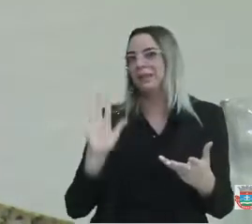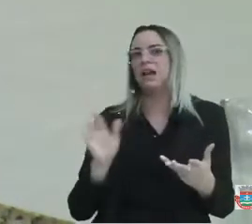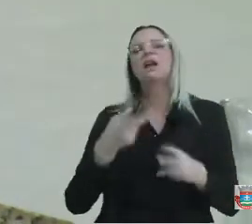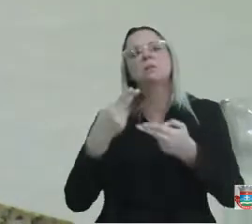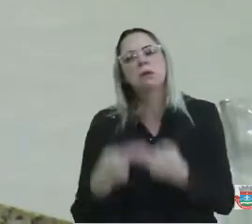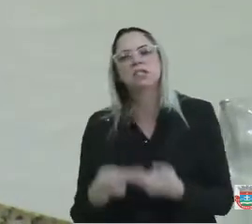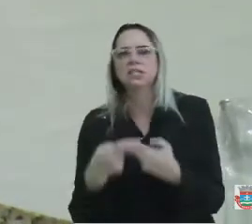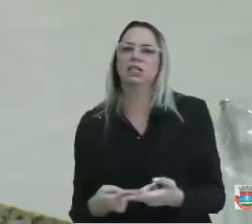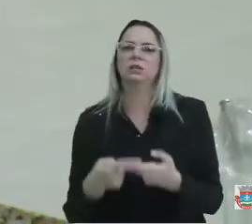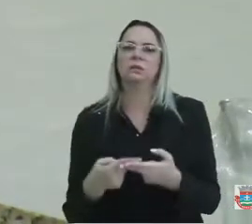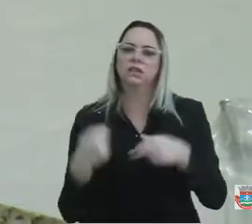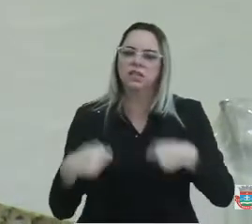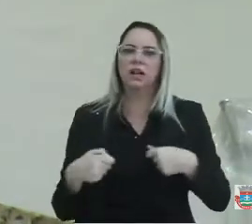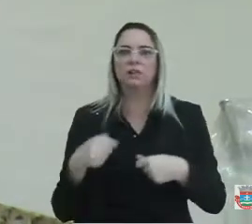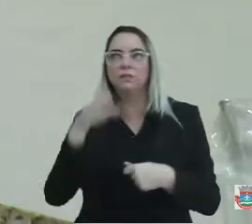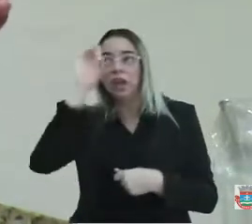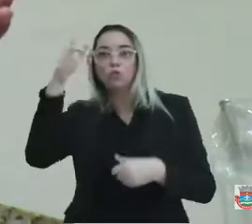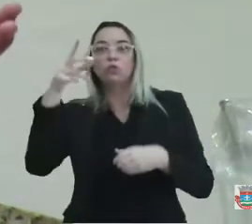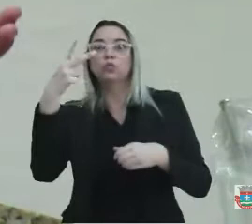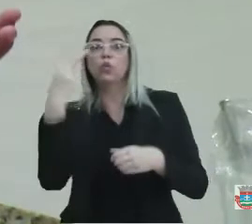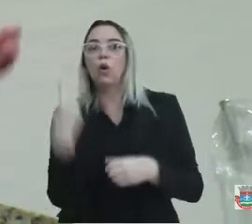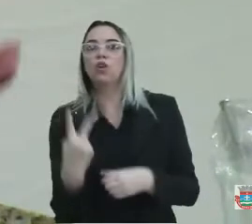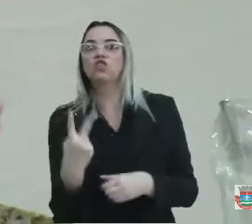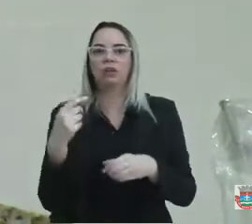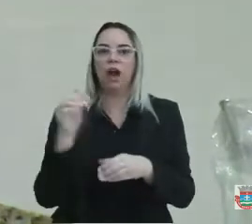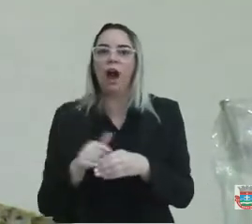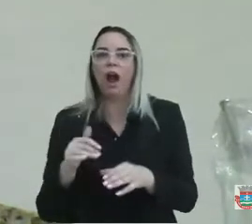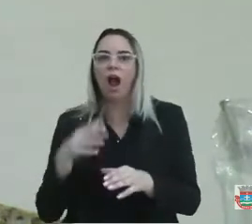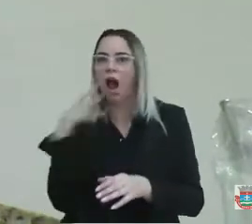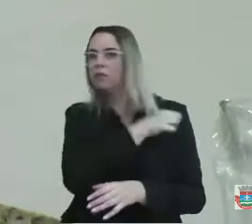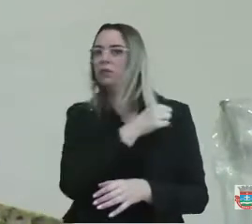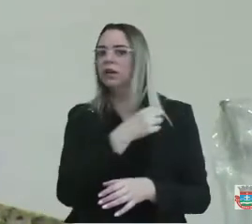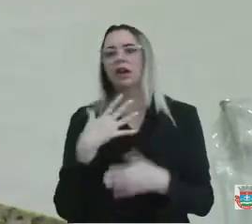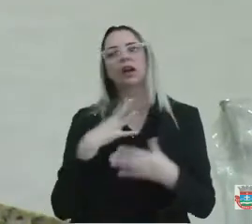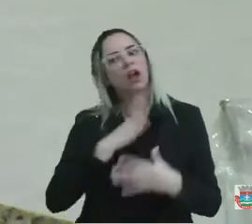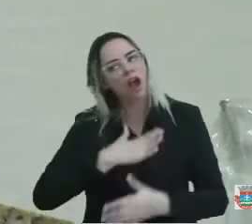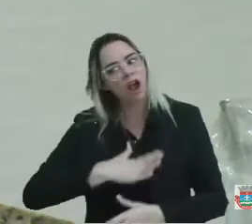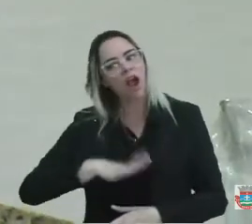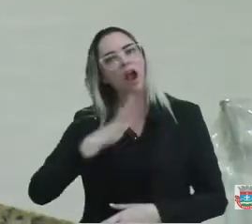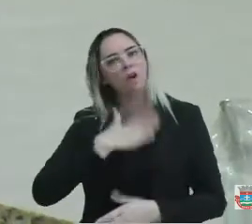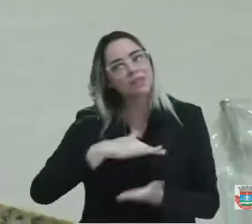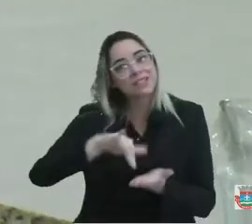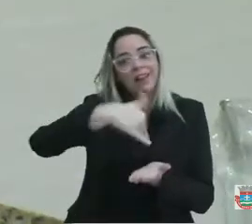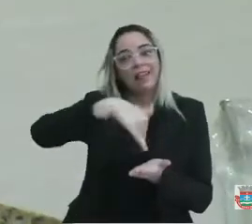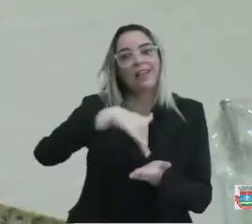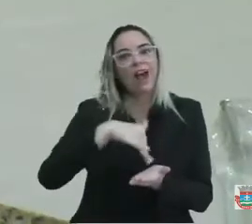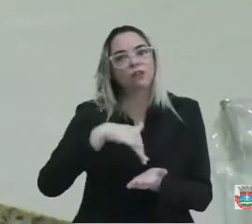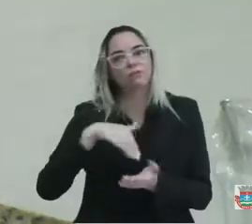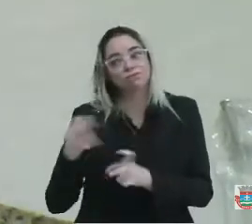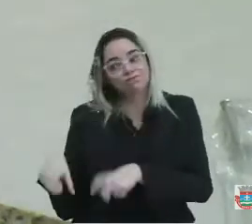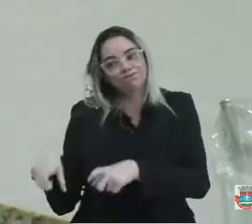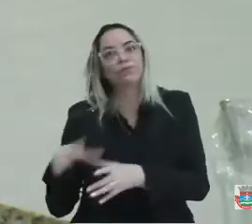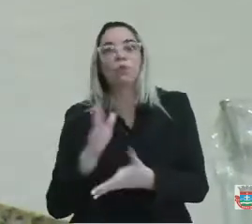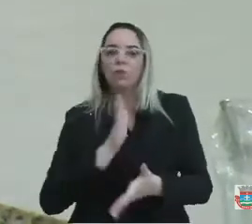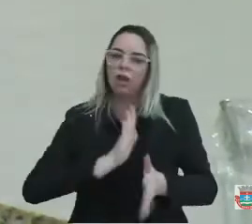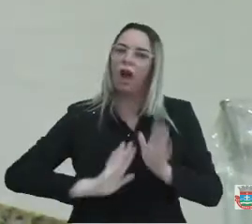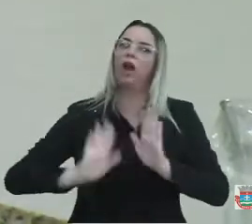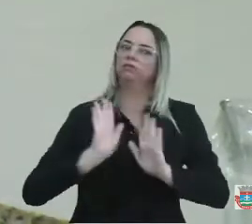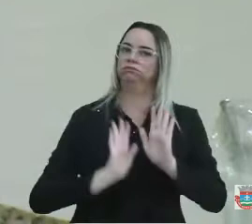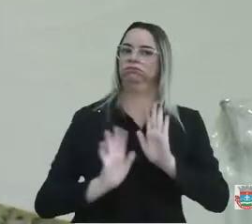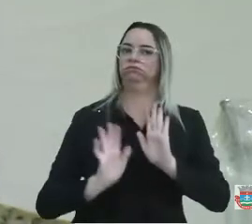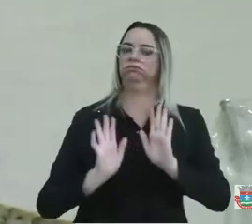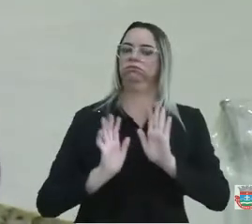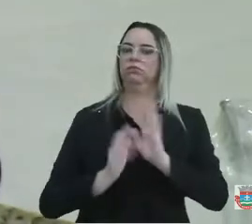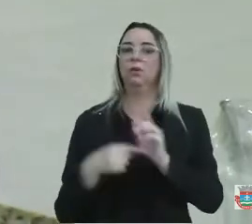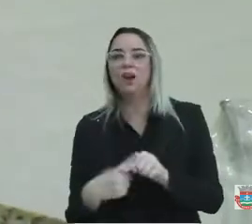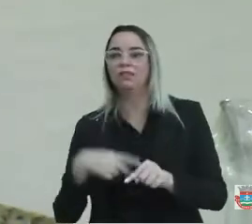a eleição agora é dia 2, querer fazer tudo ao mesmo tempo. Vamos fazer devagar, secretário, porque para não poder fazer duas vezes, gastar